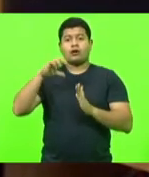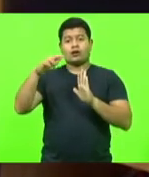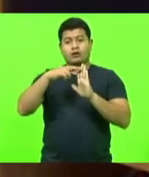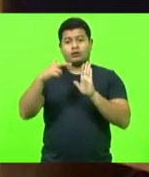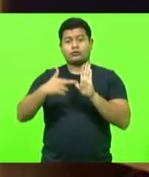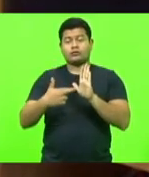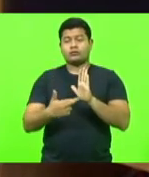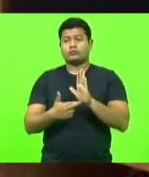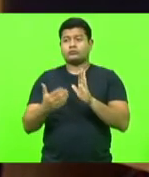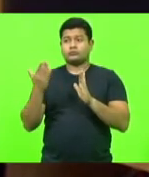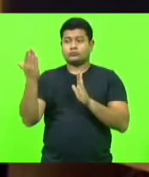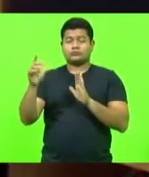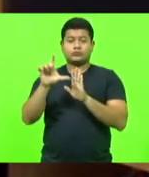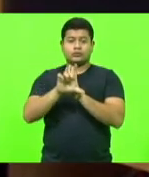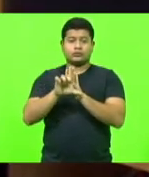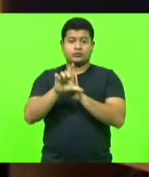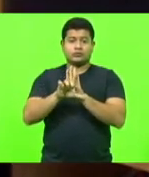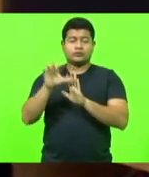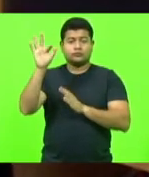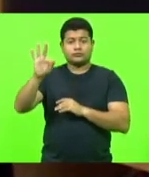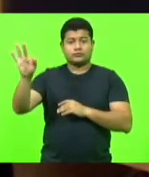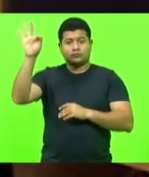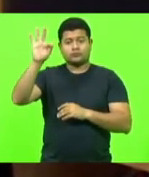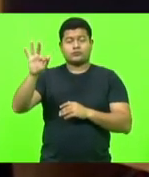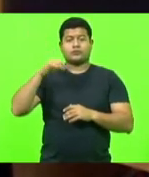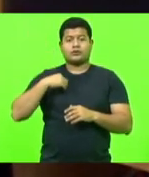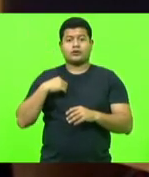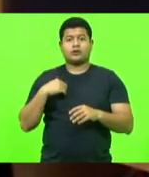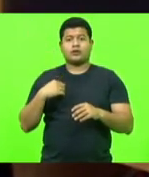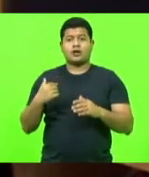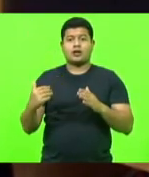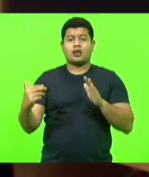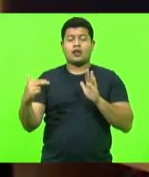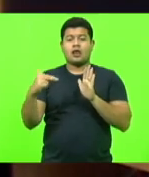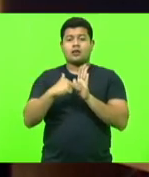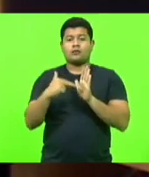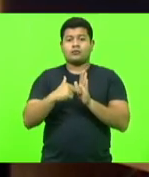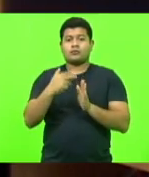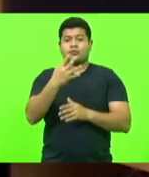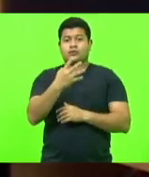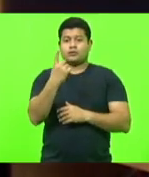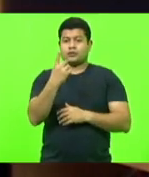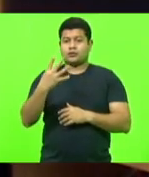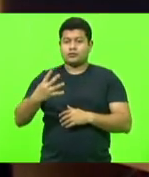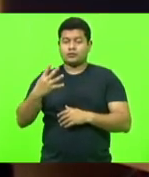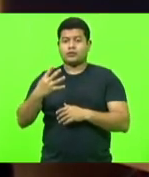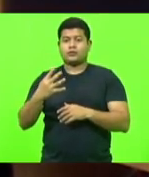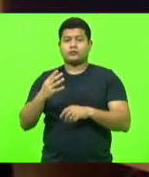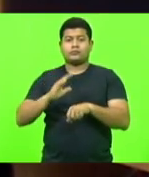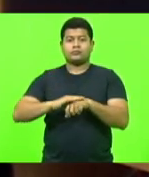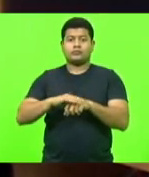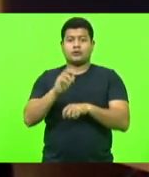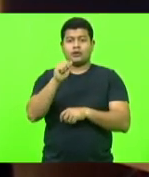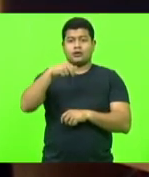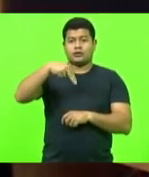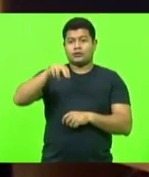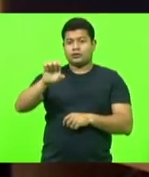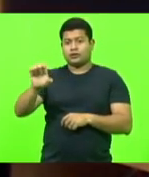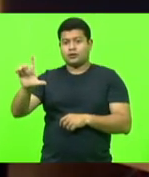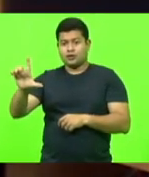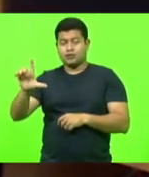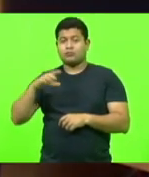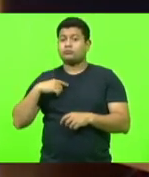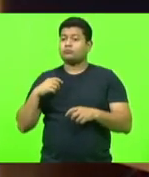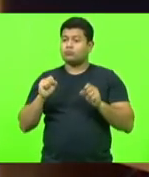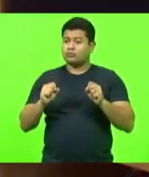federal, pela Resolução Normativa 414 da ANEEL, e ela vai criar um problema muito